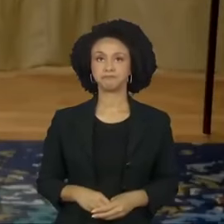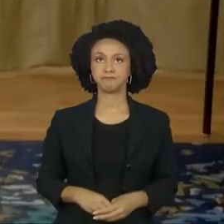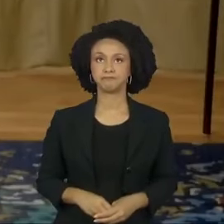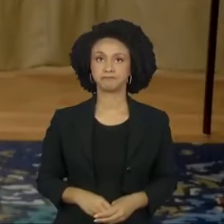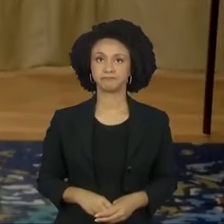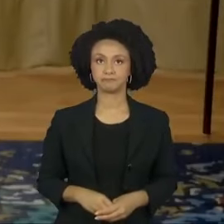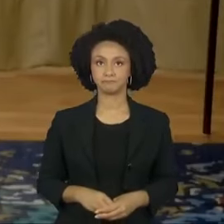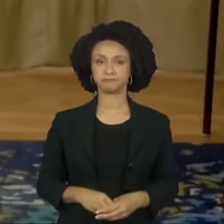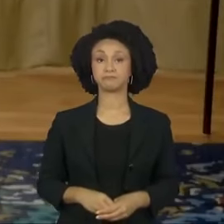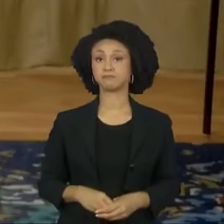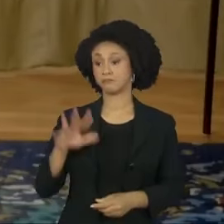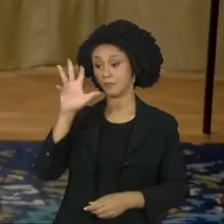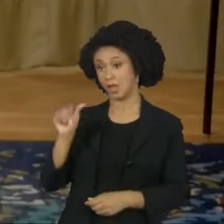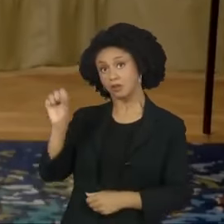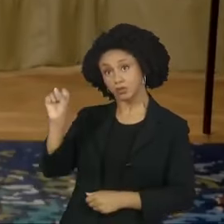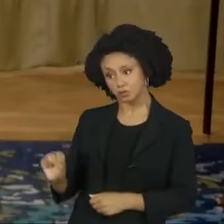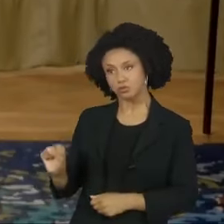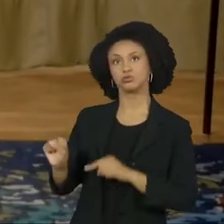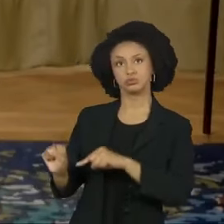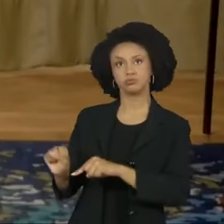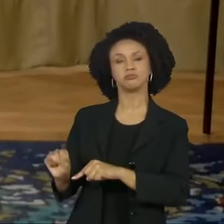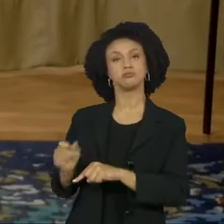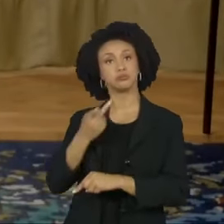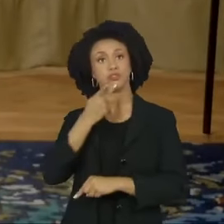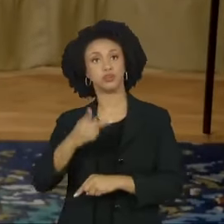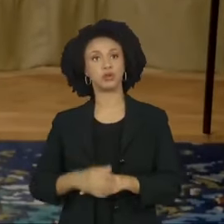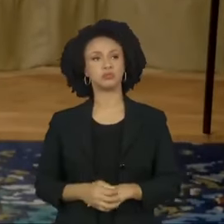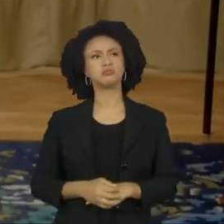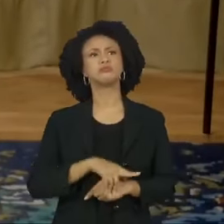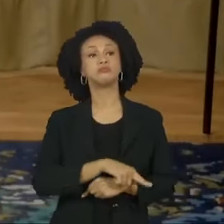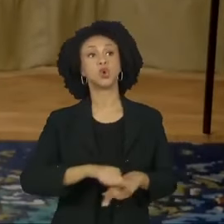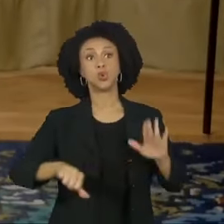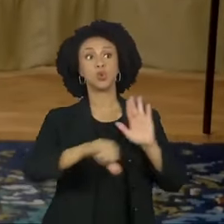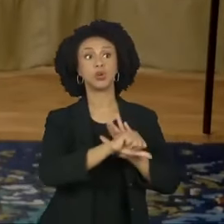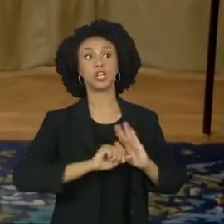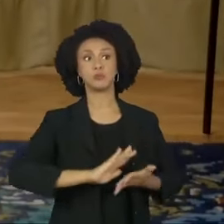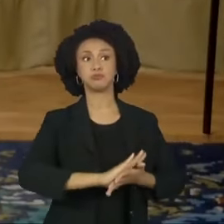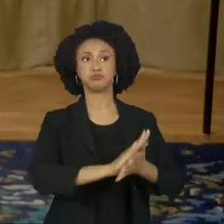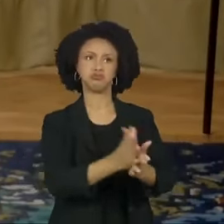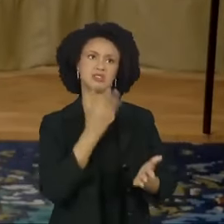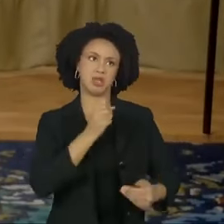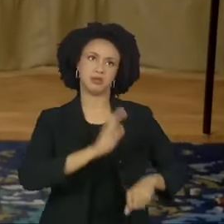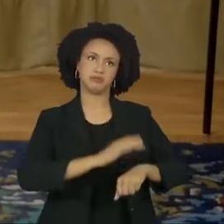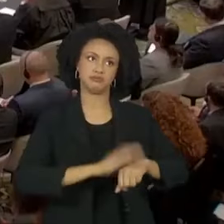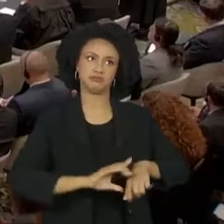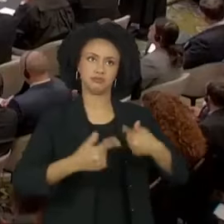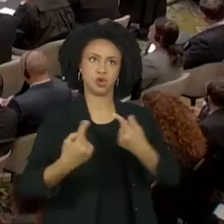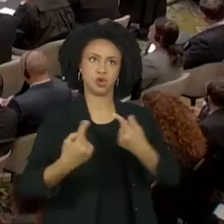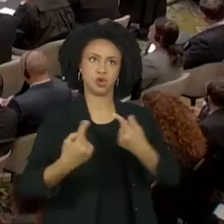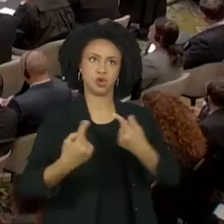corte a África do Sul alegou que o crime de genocídio cometido por Israel contra os inos se